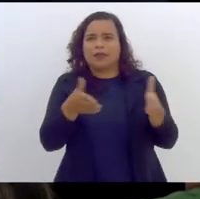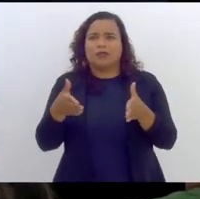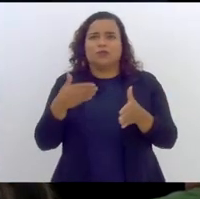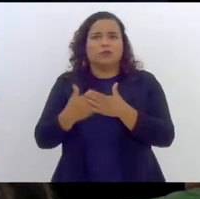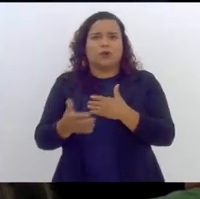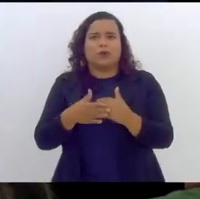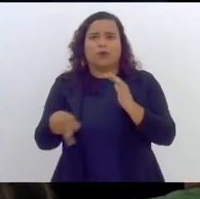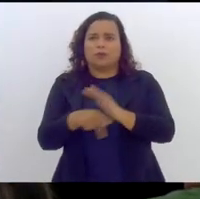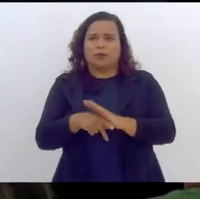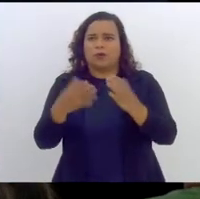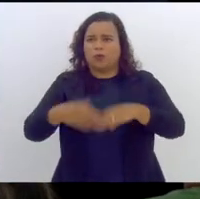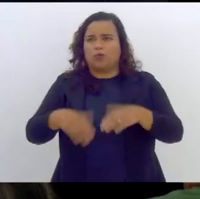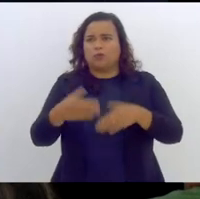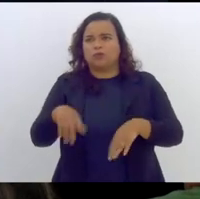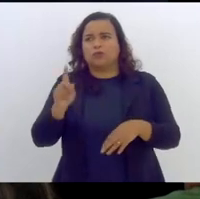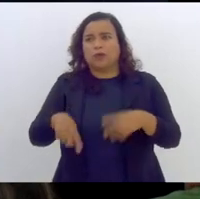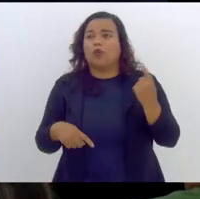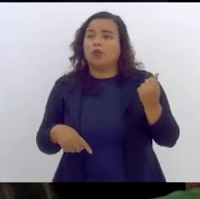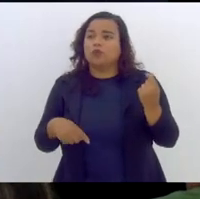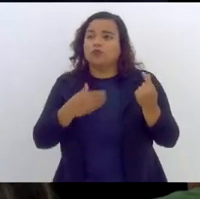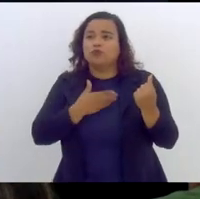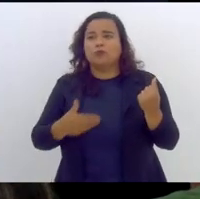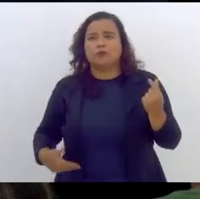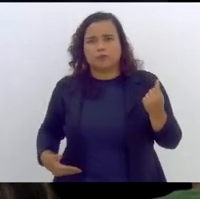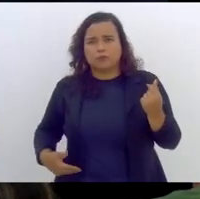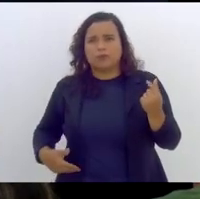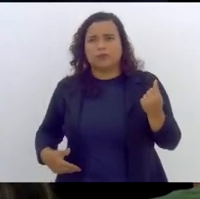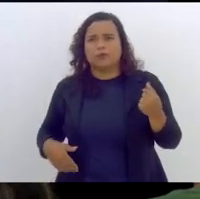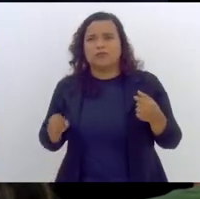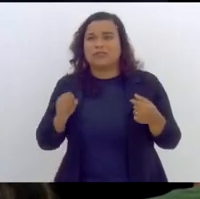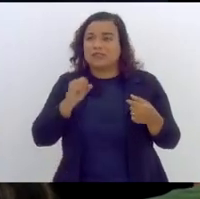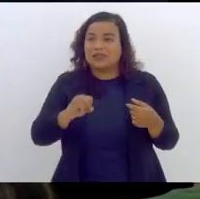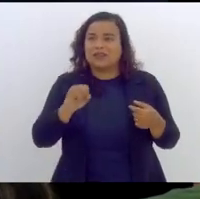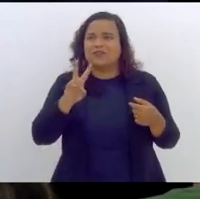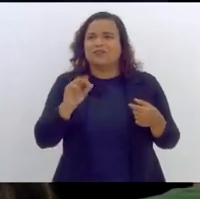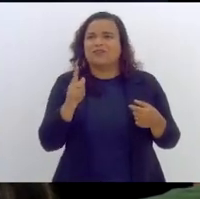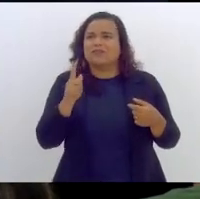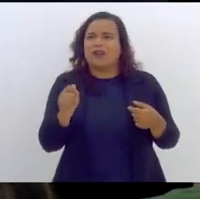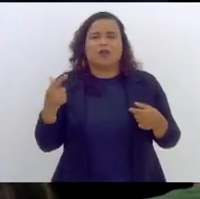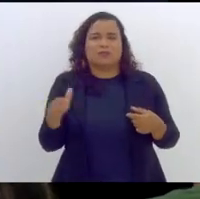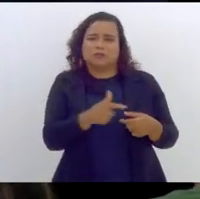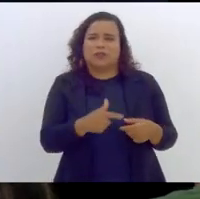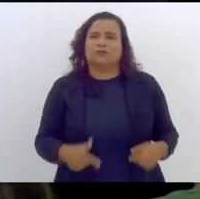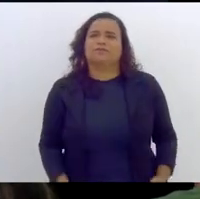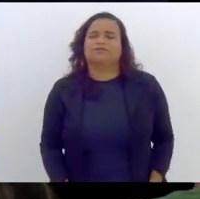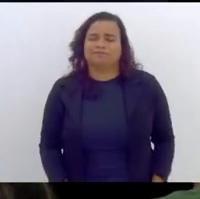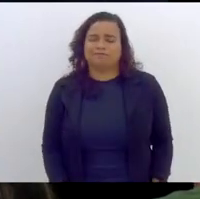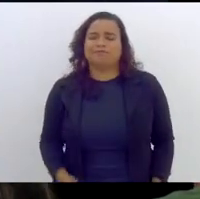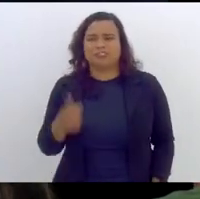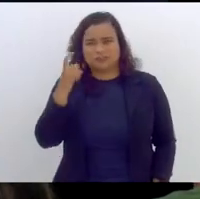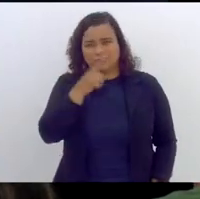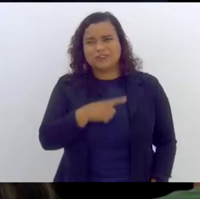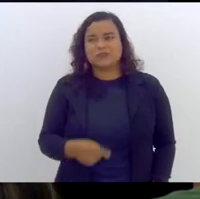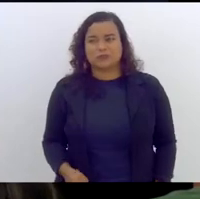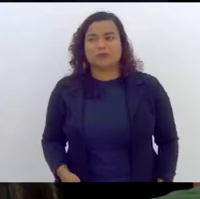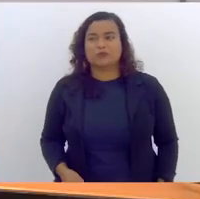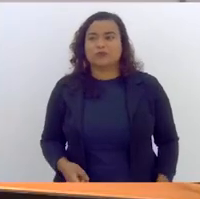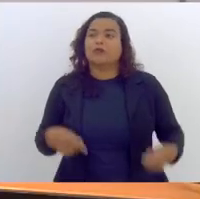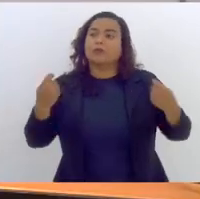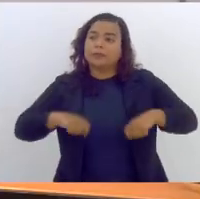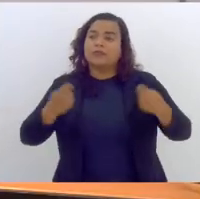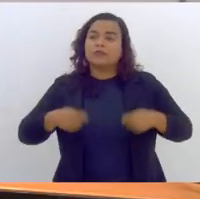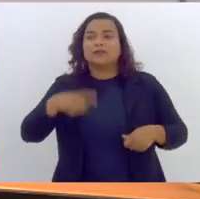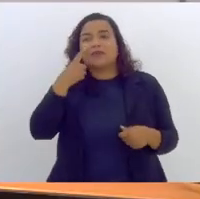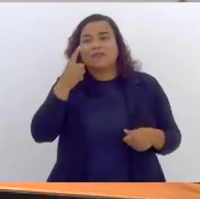com custo público se não a vagas é muito difícil isso é preciso